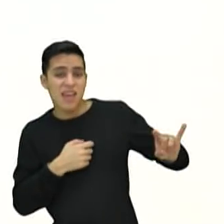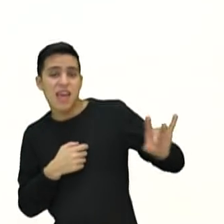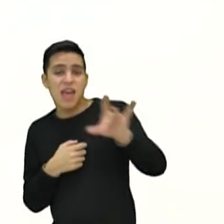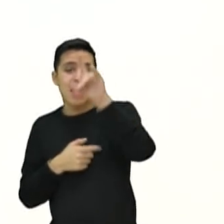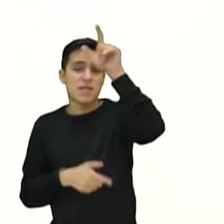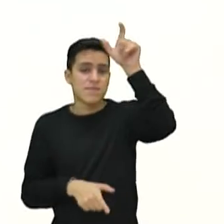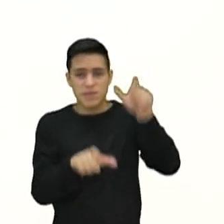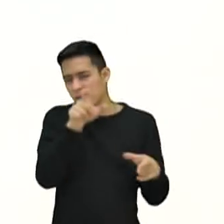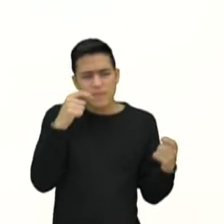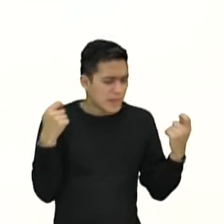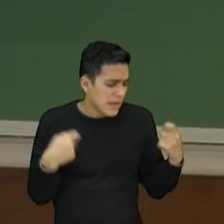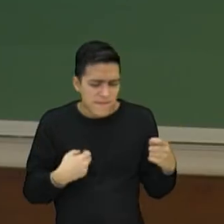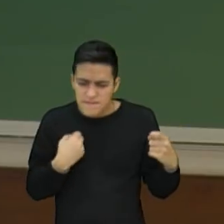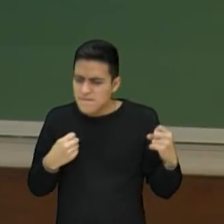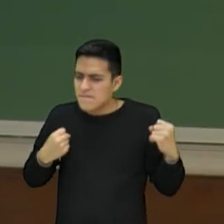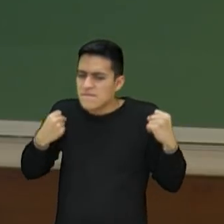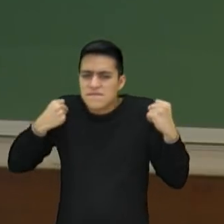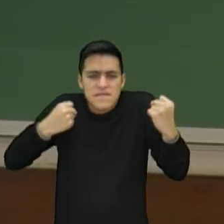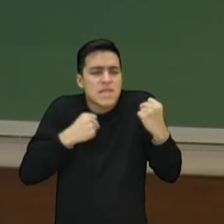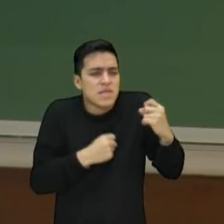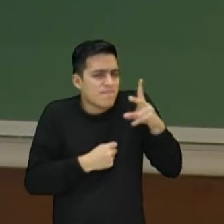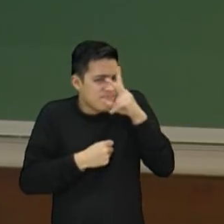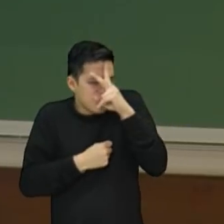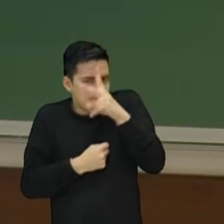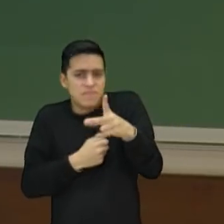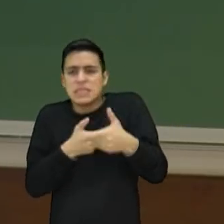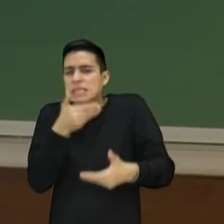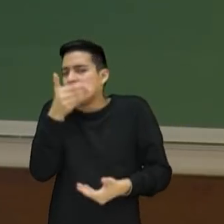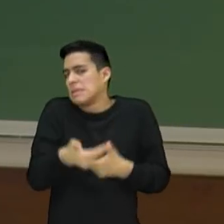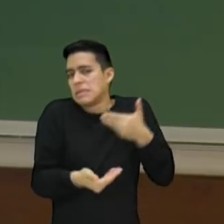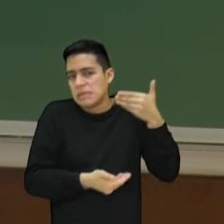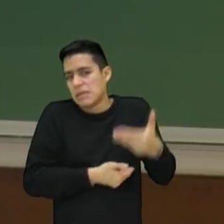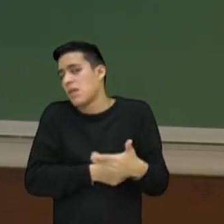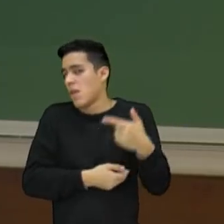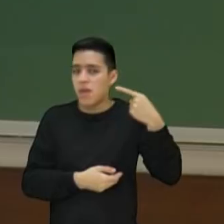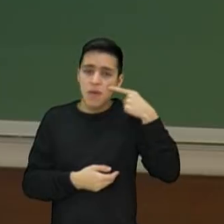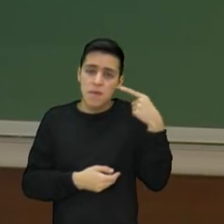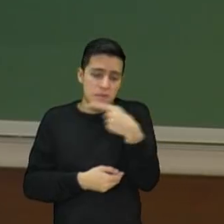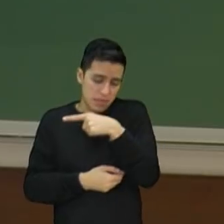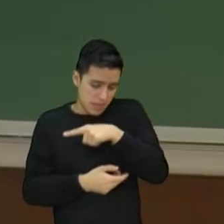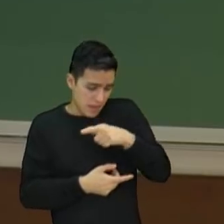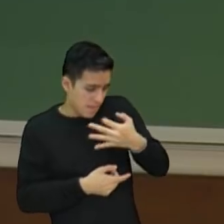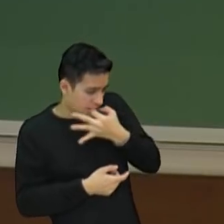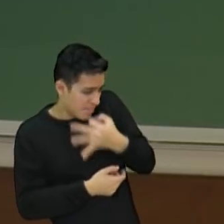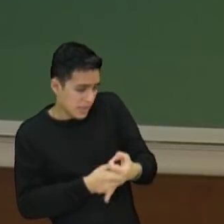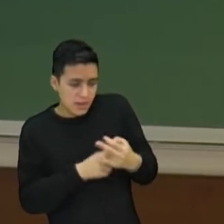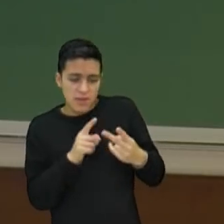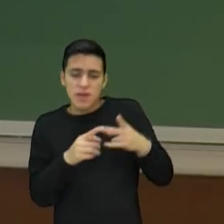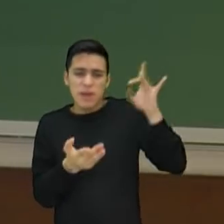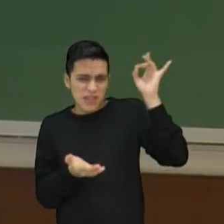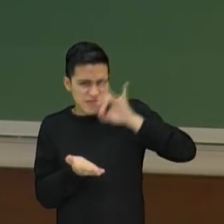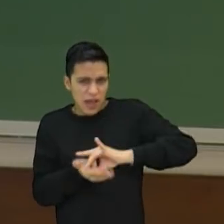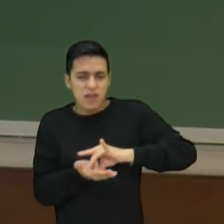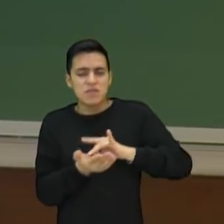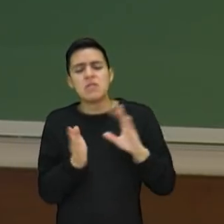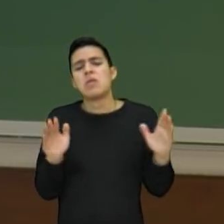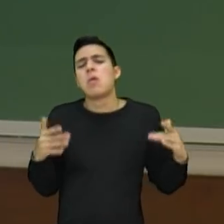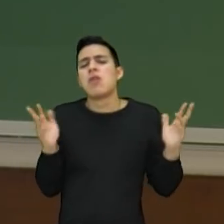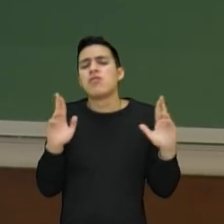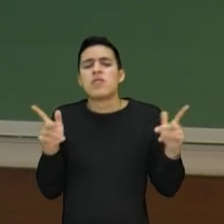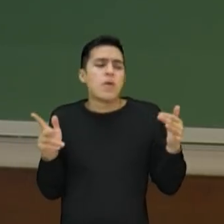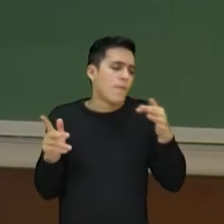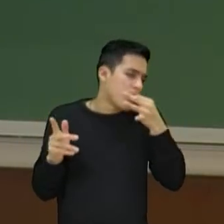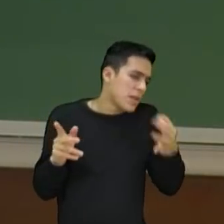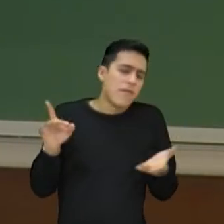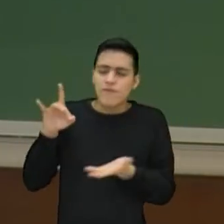viver intensamente. Observem aqui, pessoal. Aqui, observem também, aqui eu tenho uma opinião e aqui tem um fato. Qual a diferença de fato